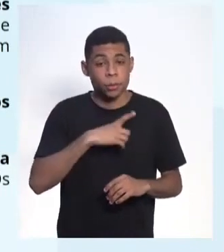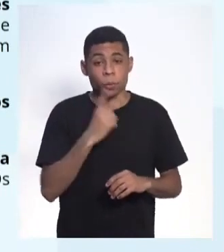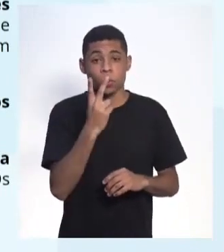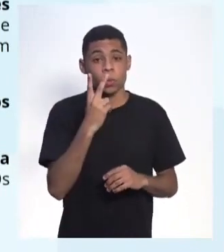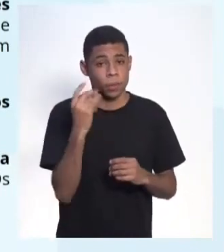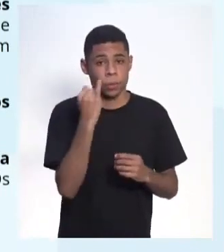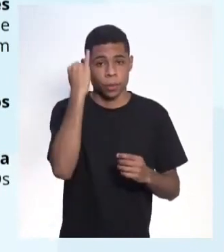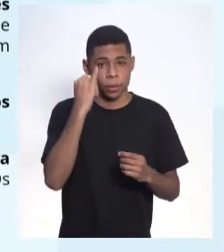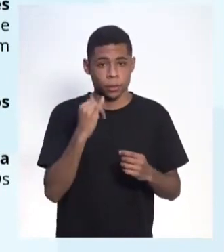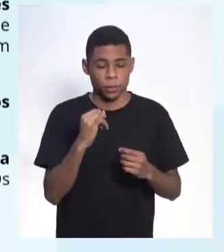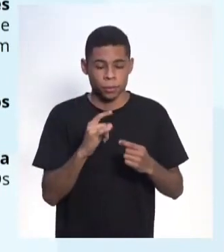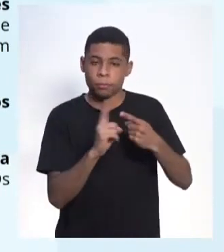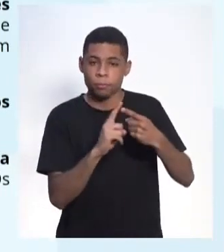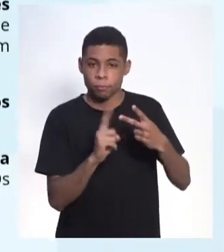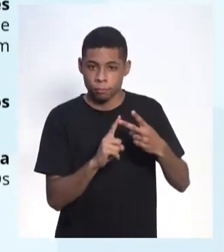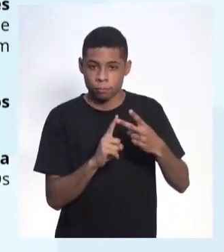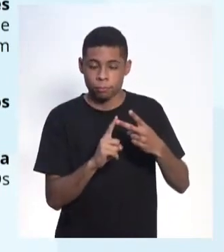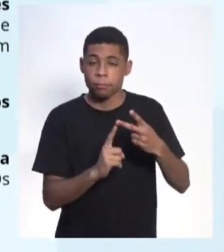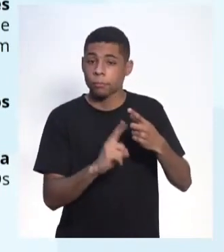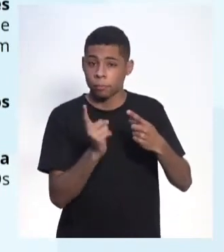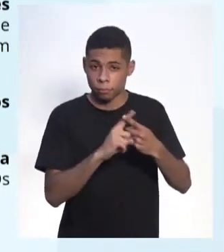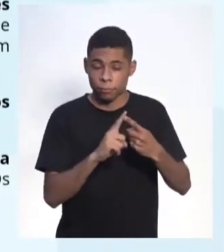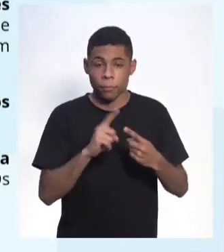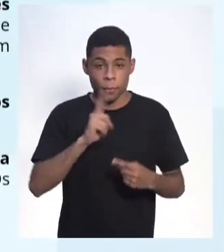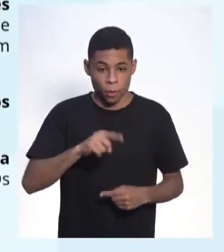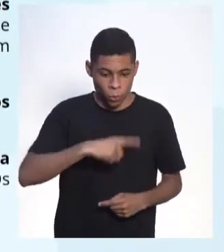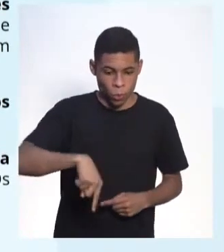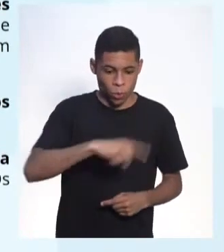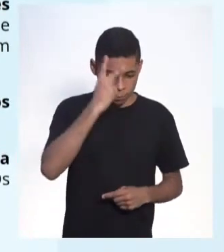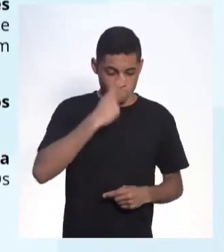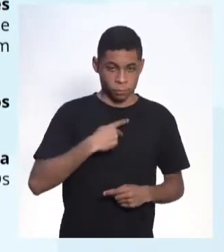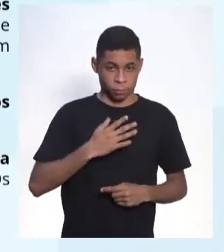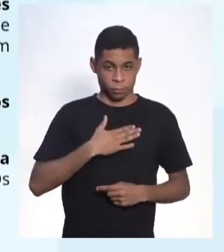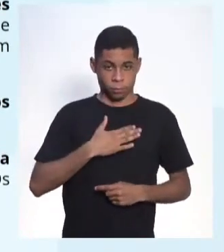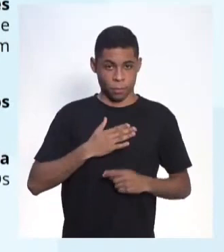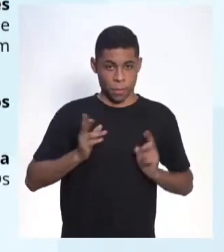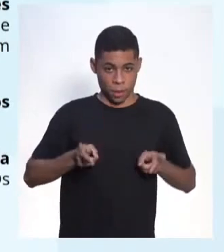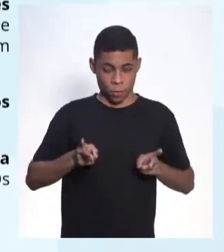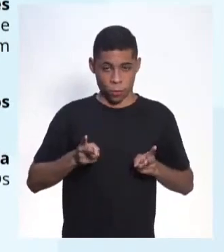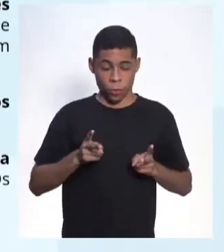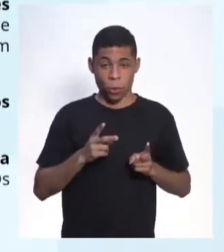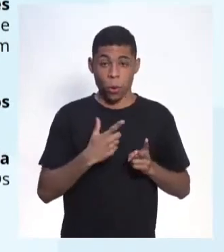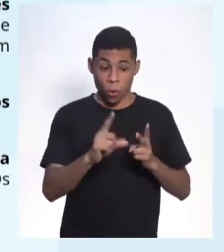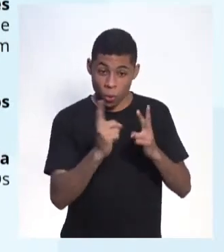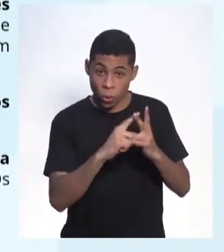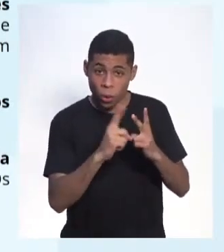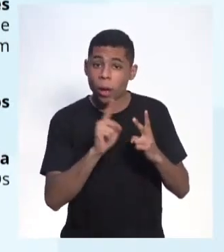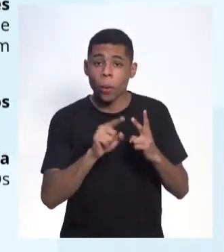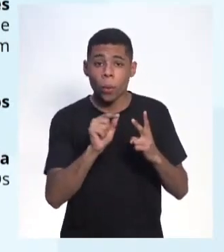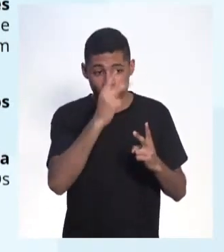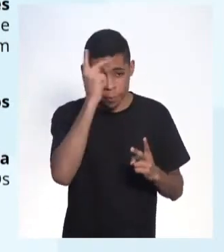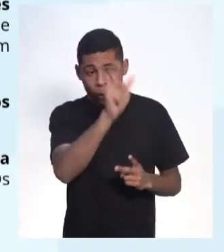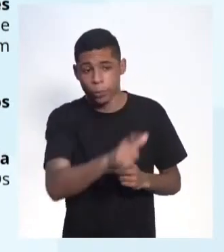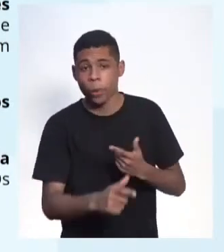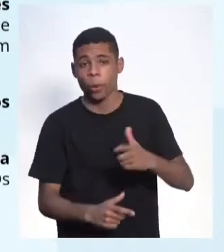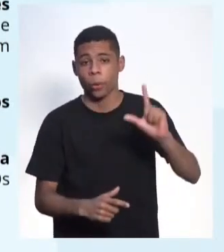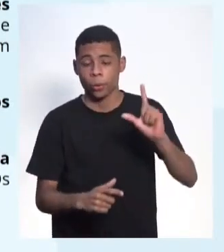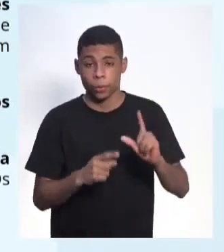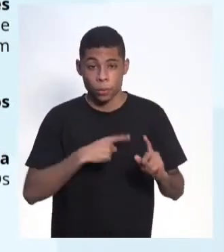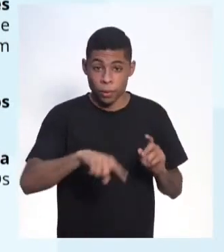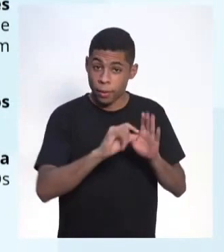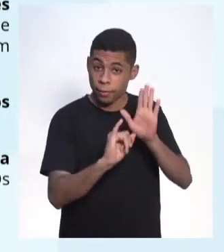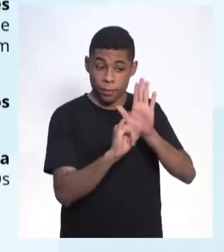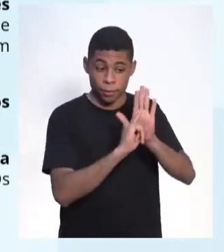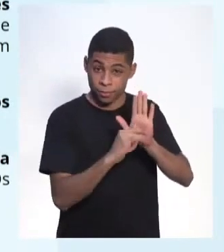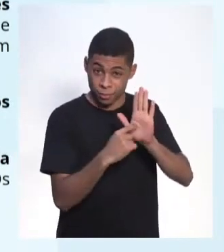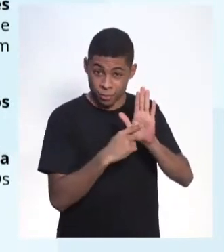importantes, tem duas frentes. Uma somos nós mesmos, mas a outra é esse outro, né? Então, a nossa identidade, para